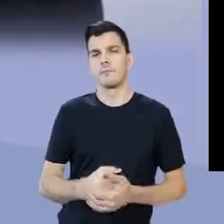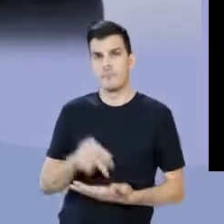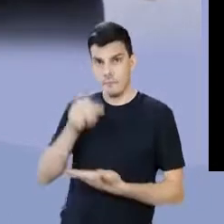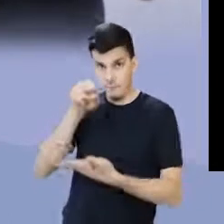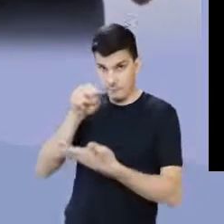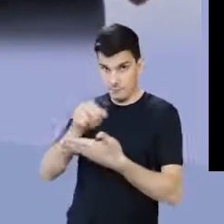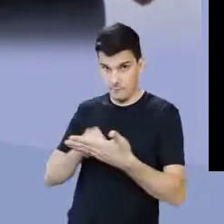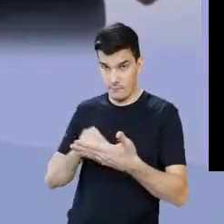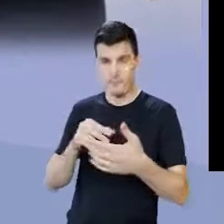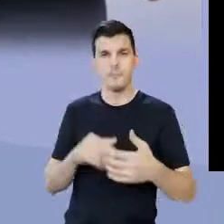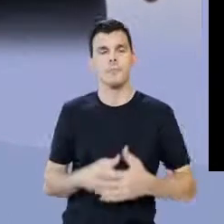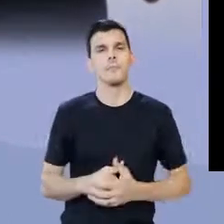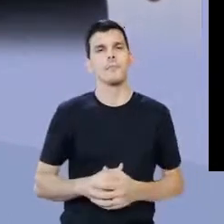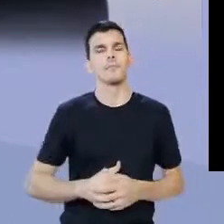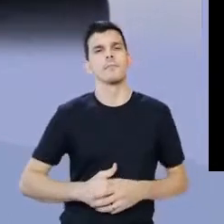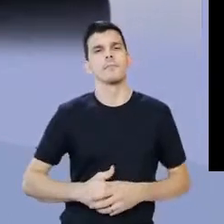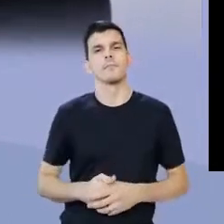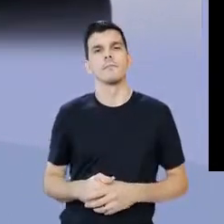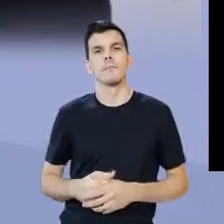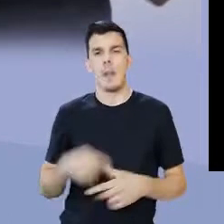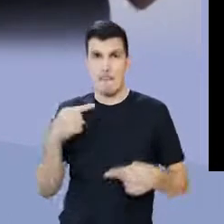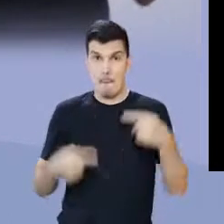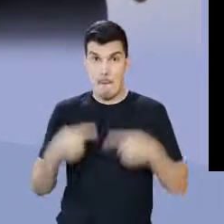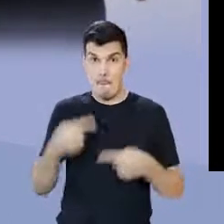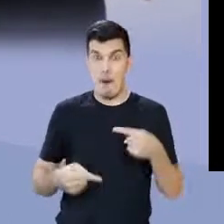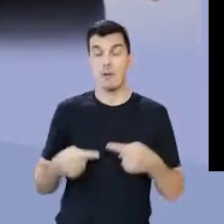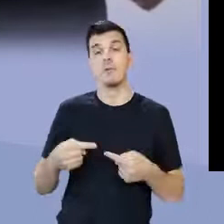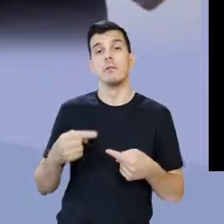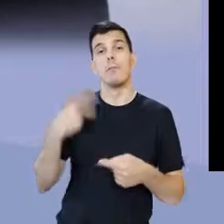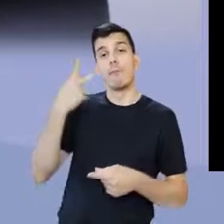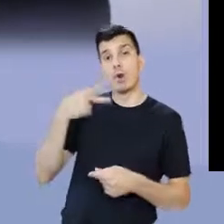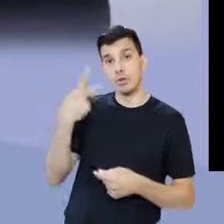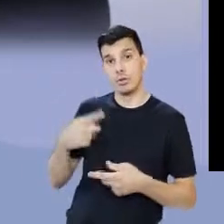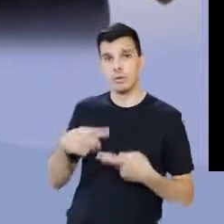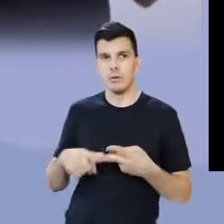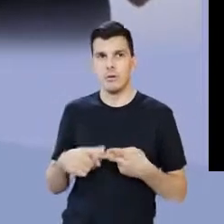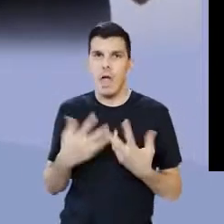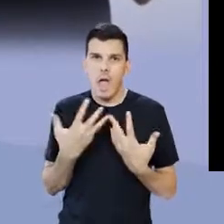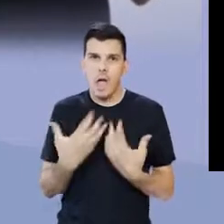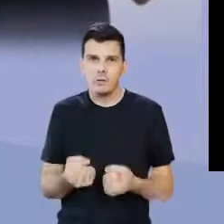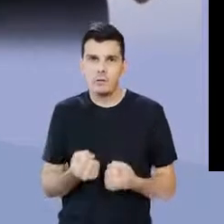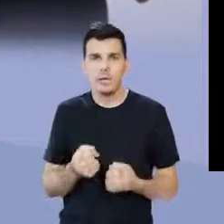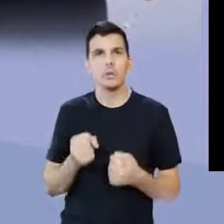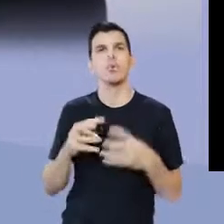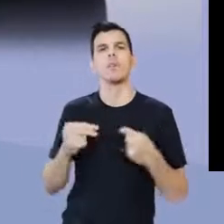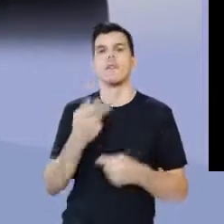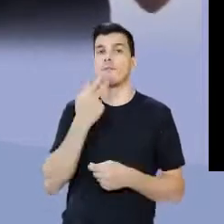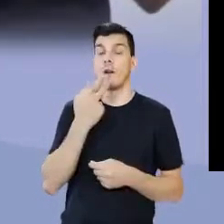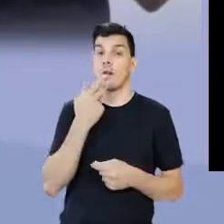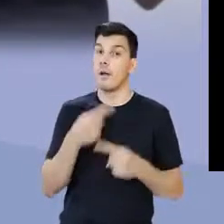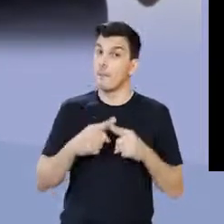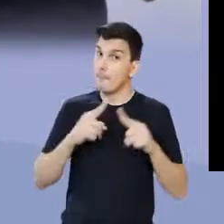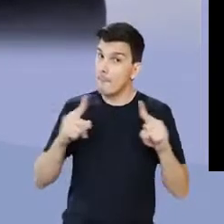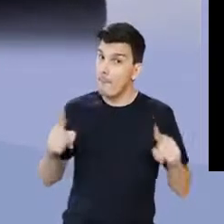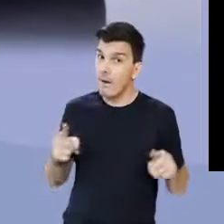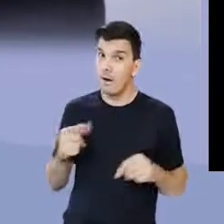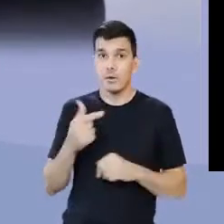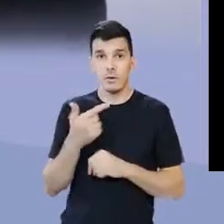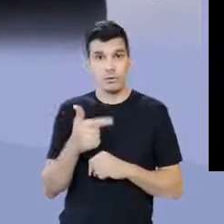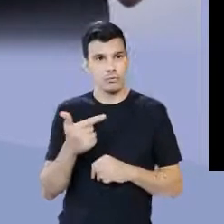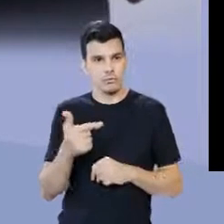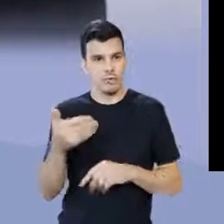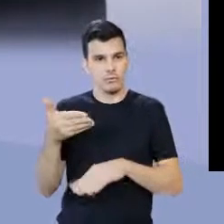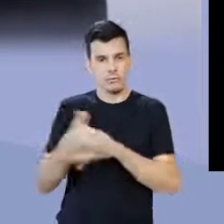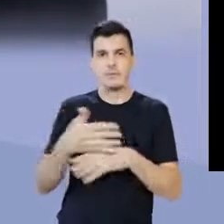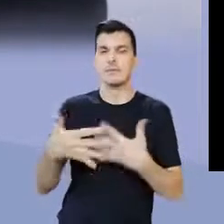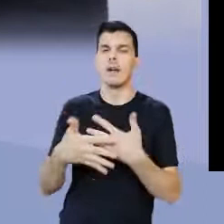contrário, se trata de uma deliberação política, toleram que qualquer um fale. De outro modo, não existiria